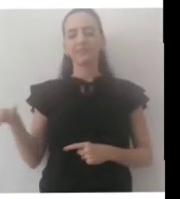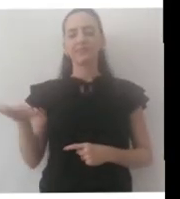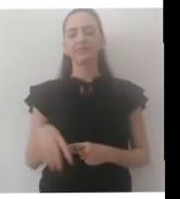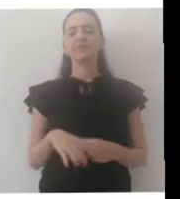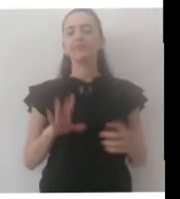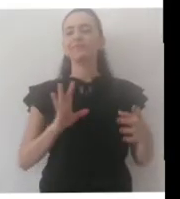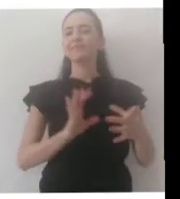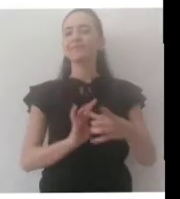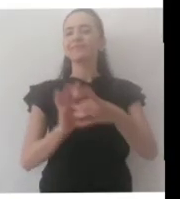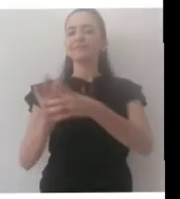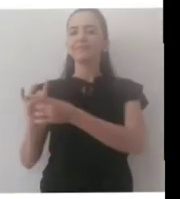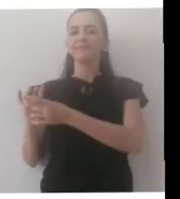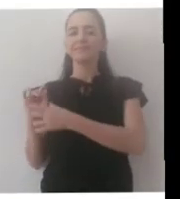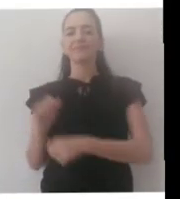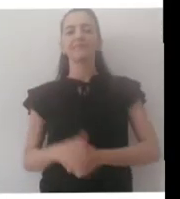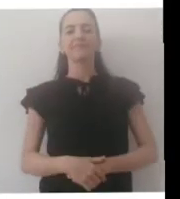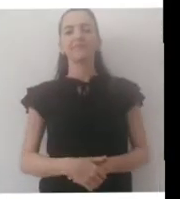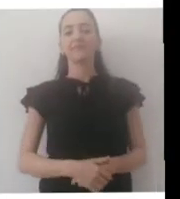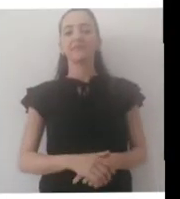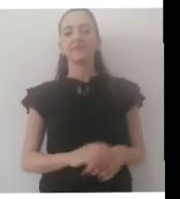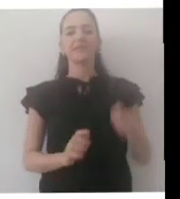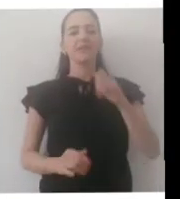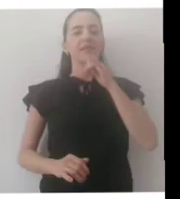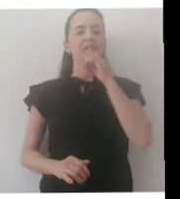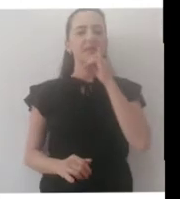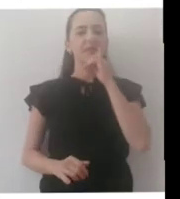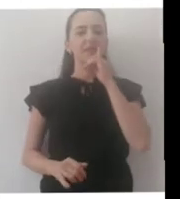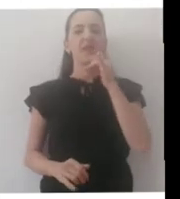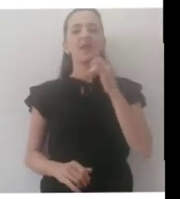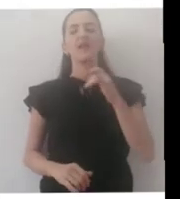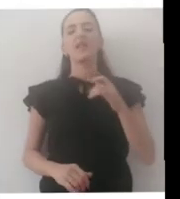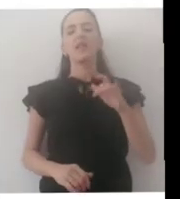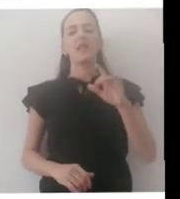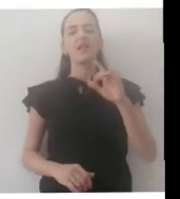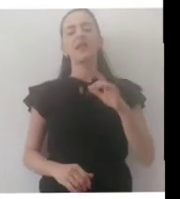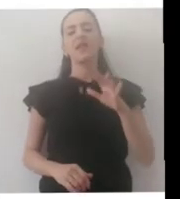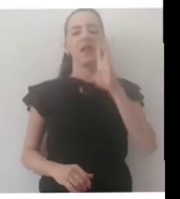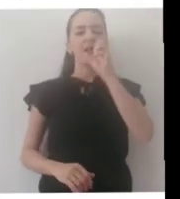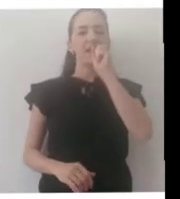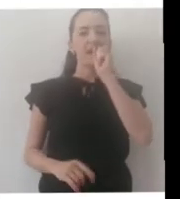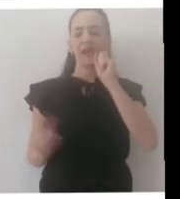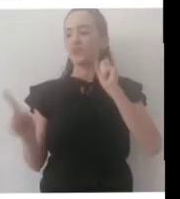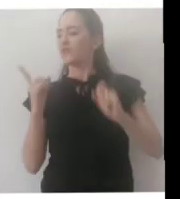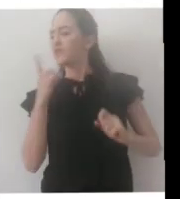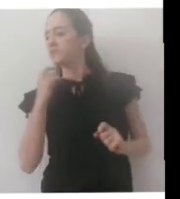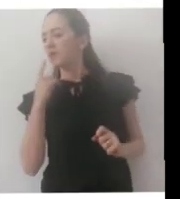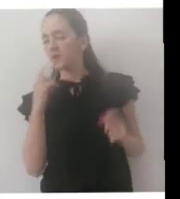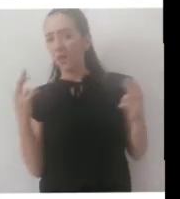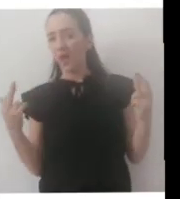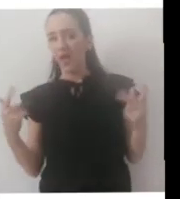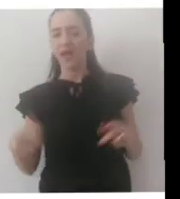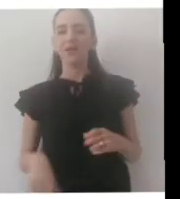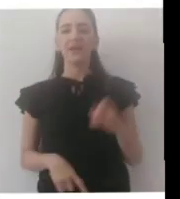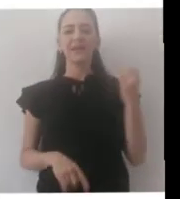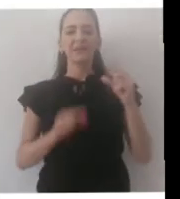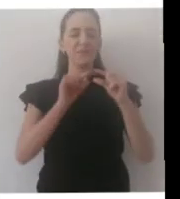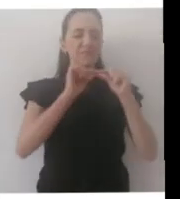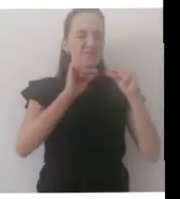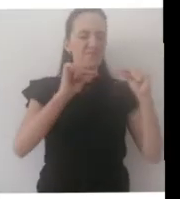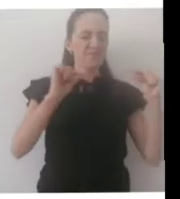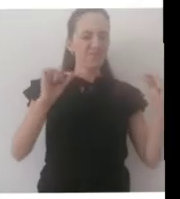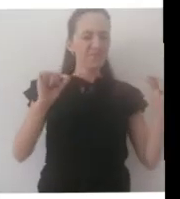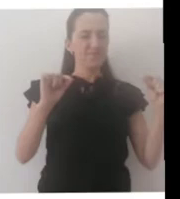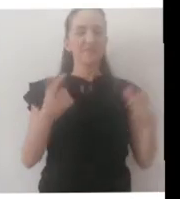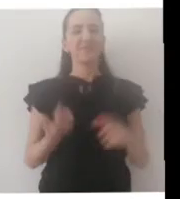relacionando com os objetos e começar a relacionar. Laranja é igual a vermelho? Não. Isso daqui é mais fino, esse daqui é mais